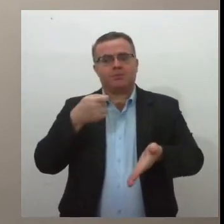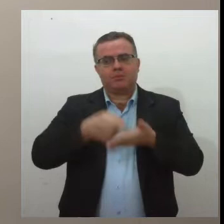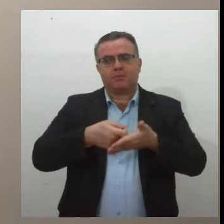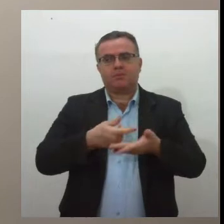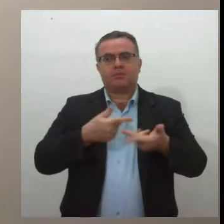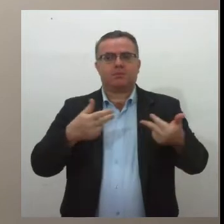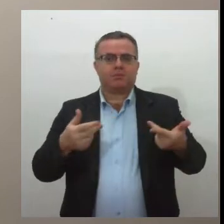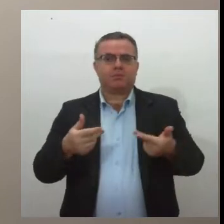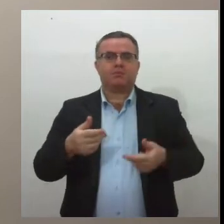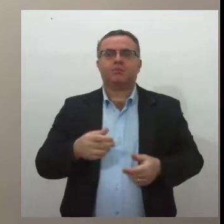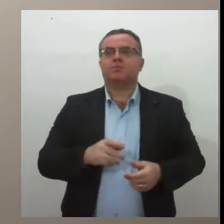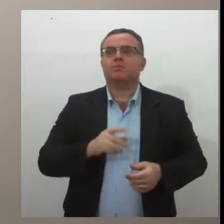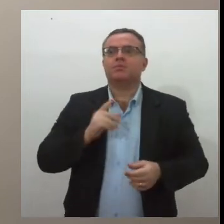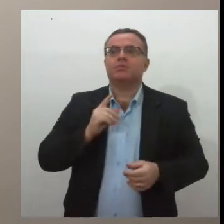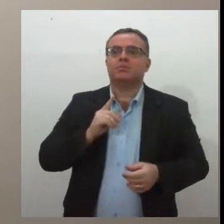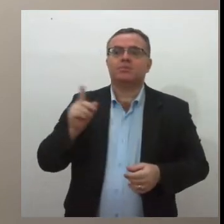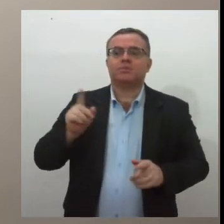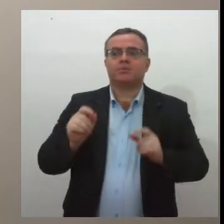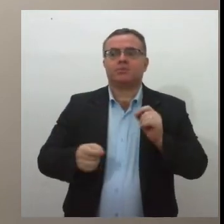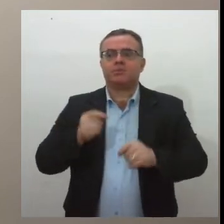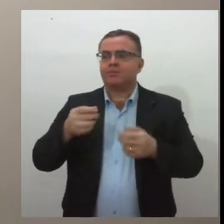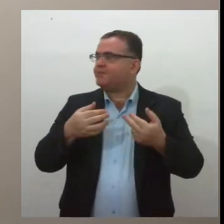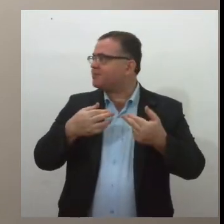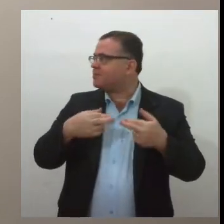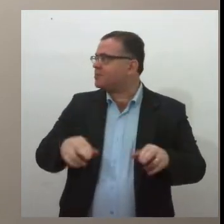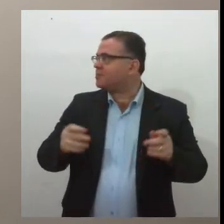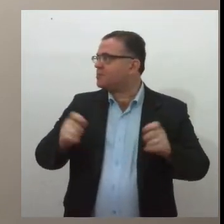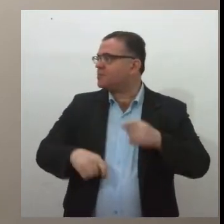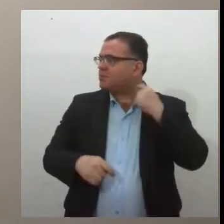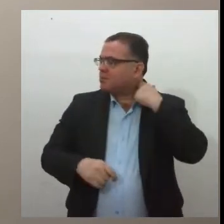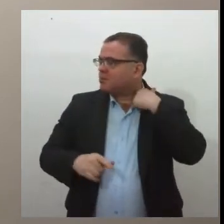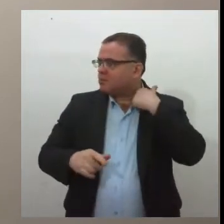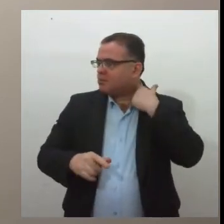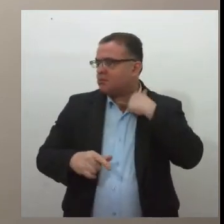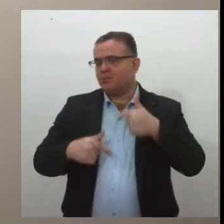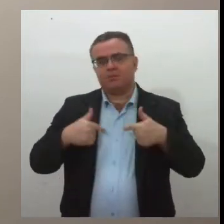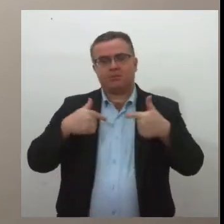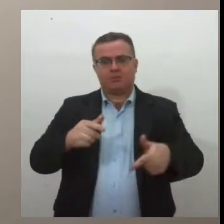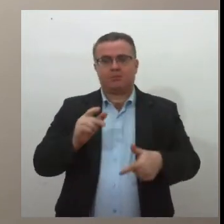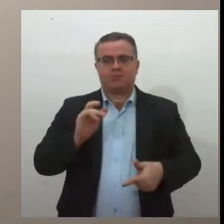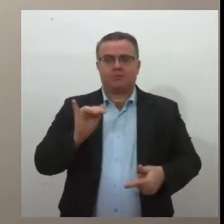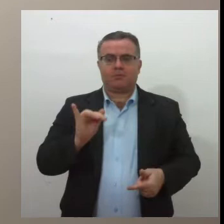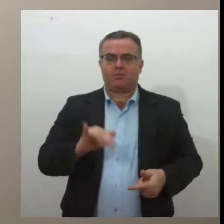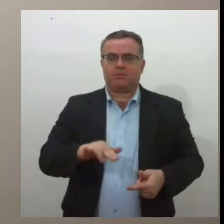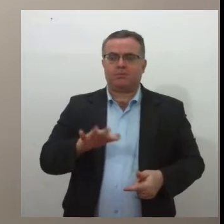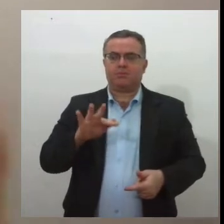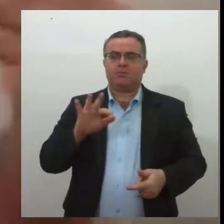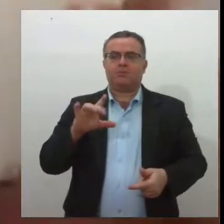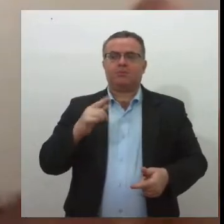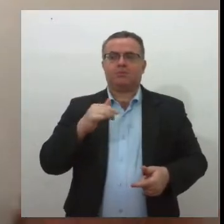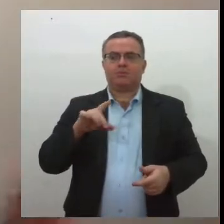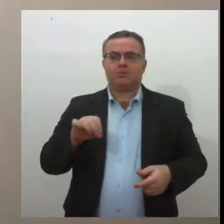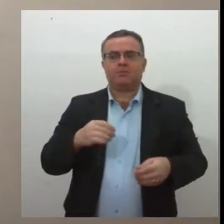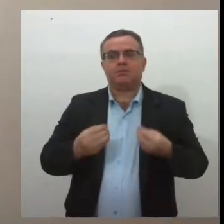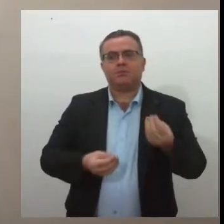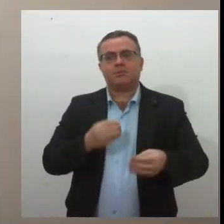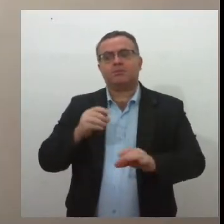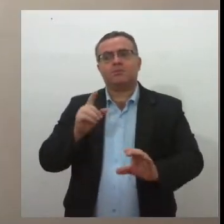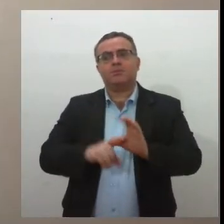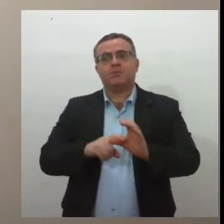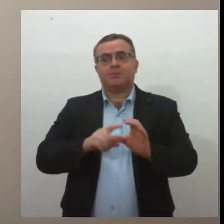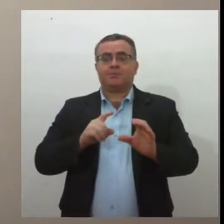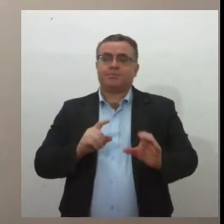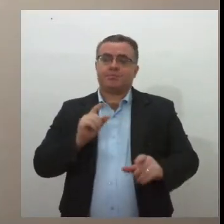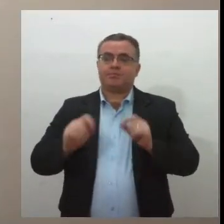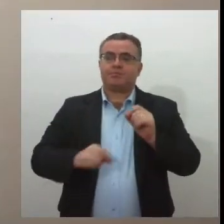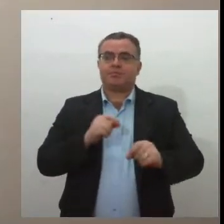governo utiliza como medida heterodoxa de combate à inflação. Então, ou seja, o crédito também aumentou, essa taxa